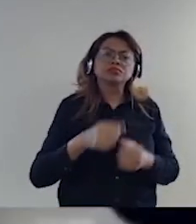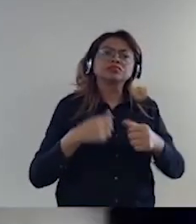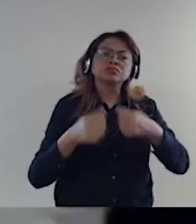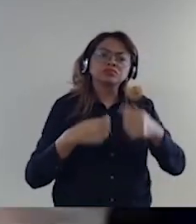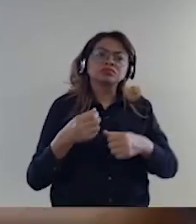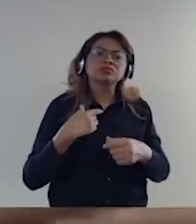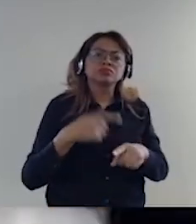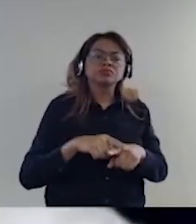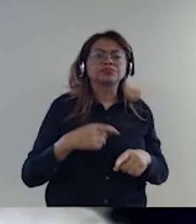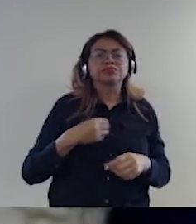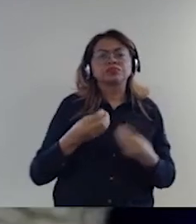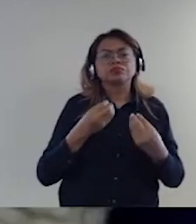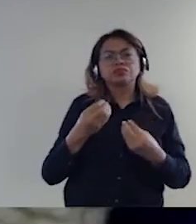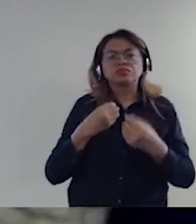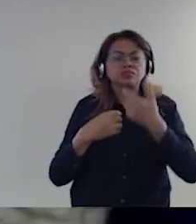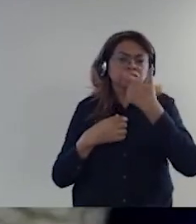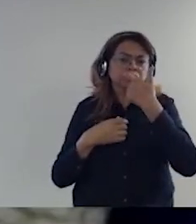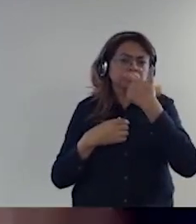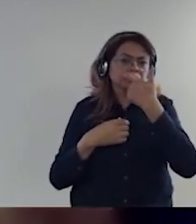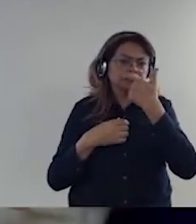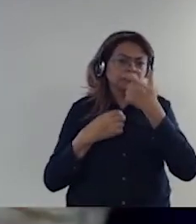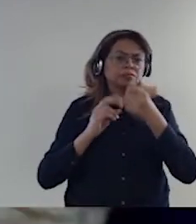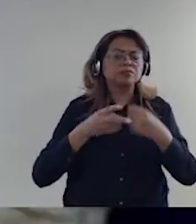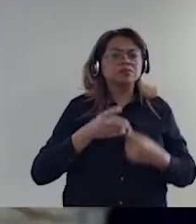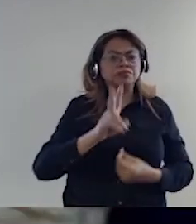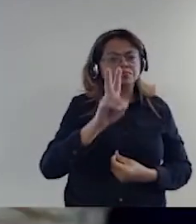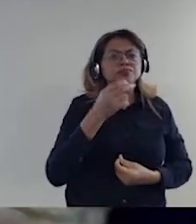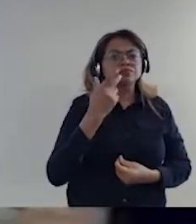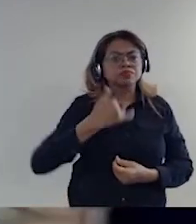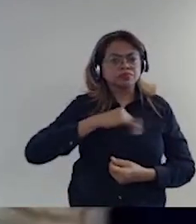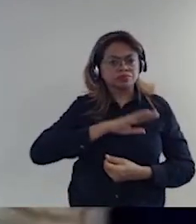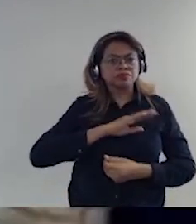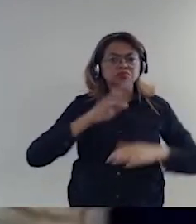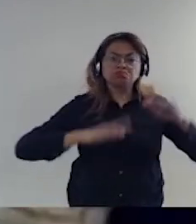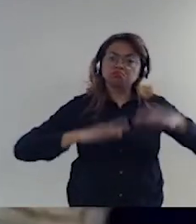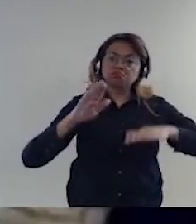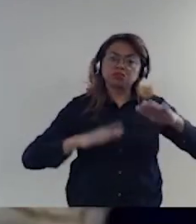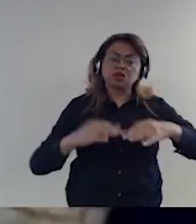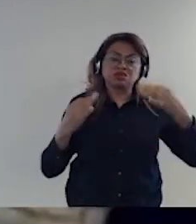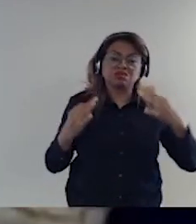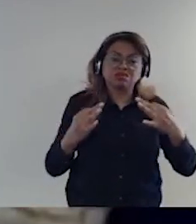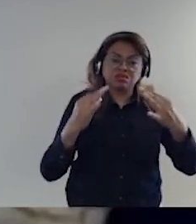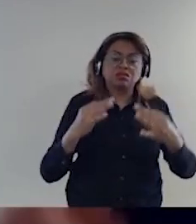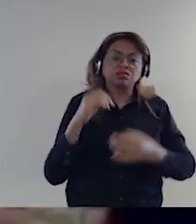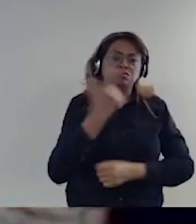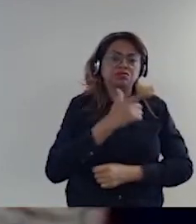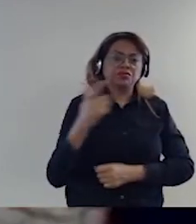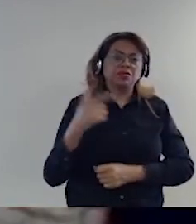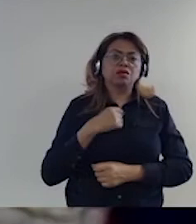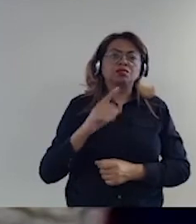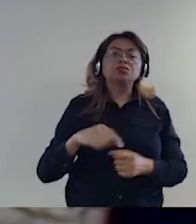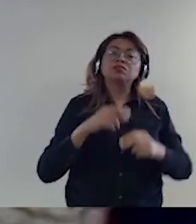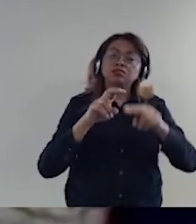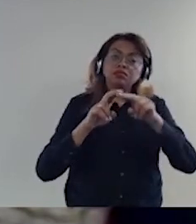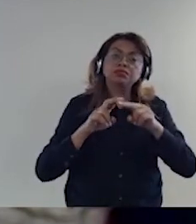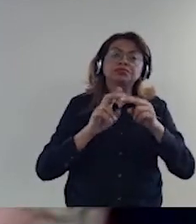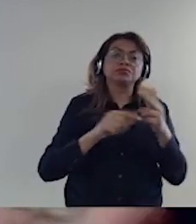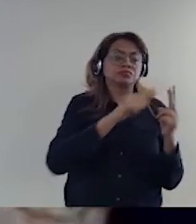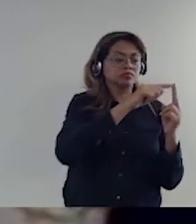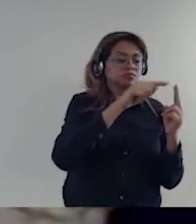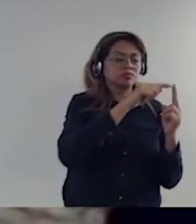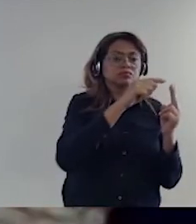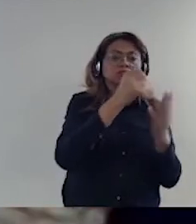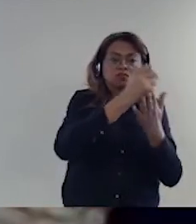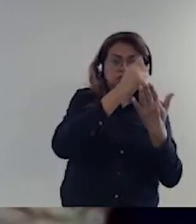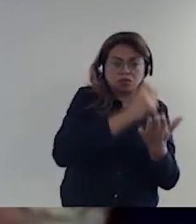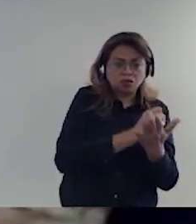por natureza, se alonga no tempo, está sempre sujeito a um risco de enorme incerteza. E por isso é que as partes tentam regular, previamente, a alocação